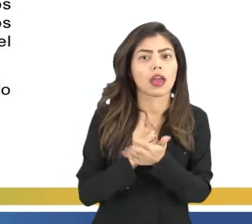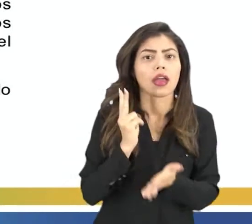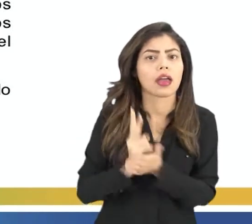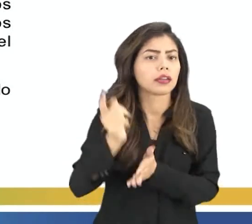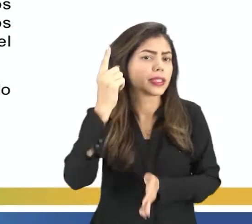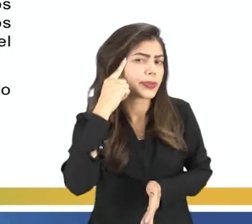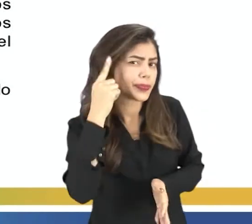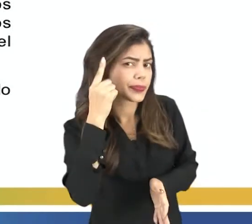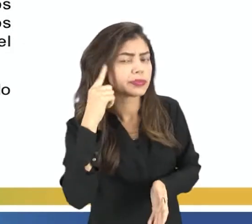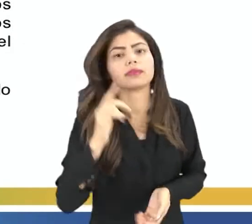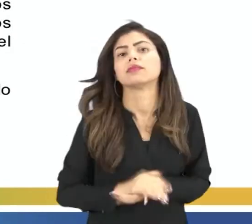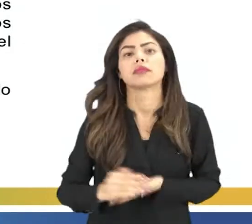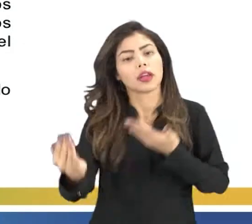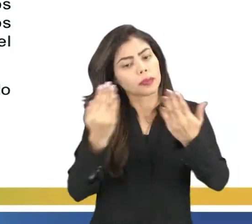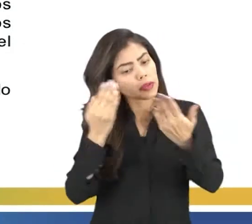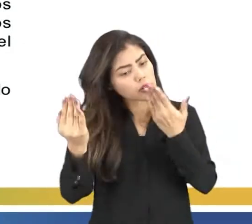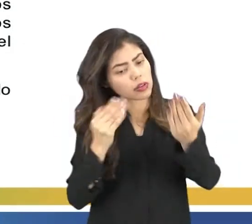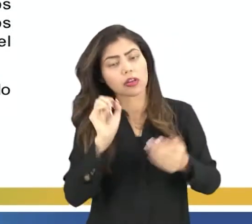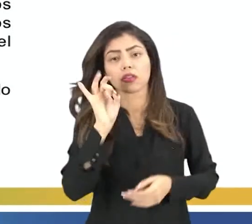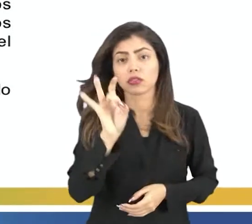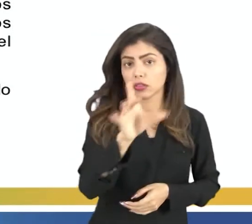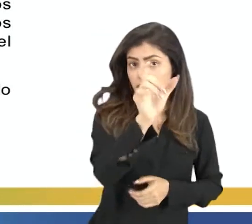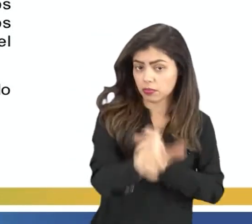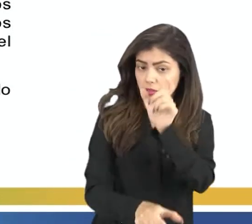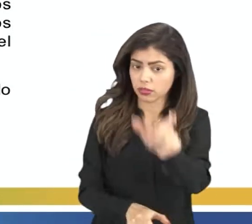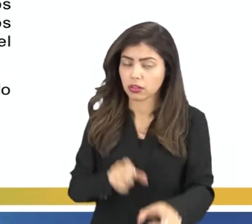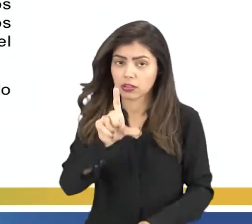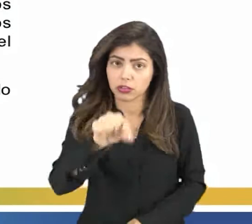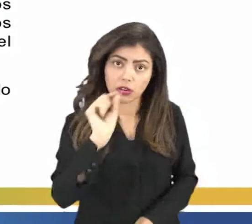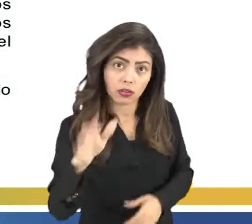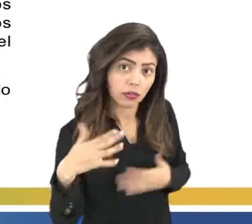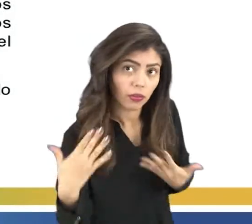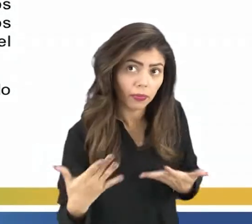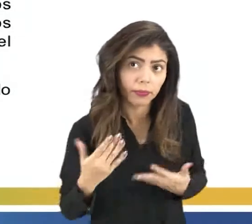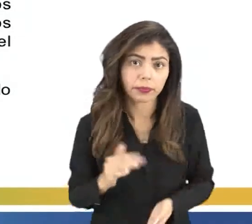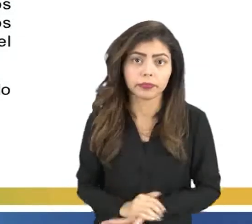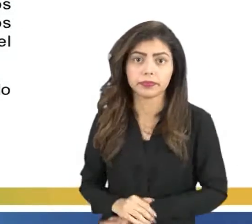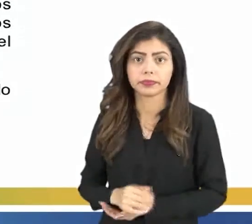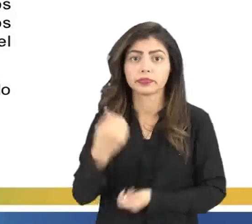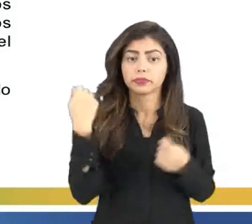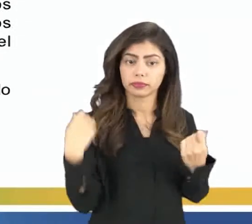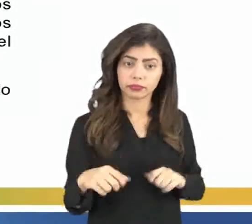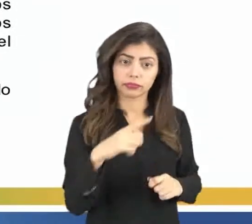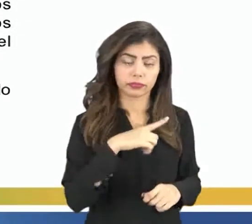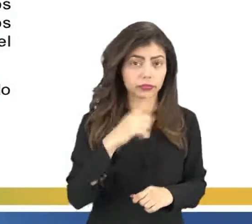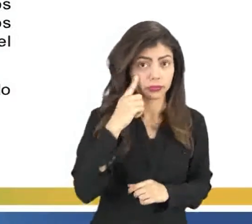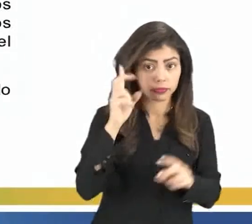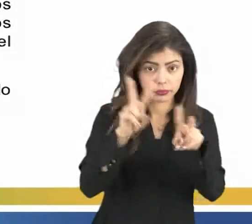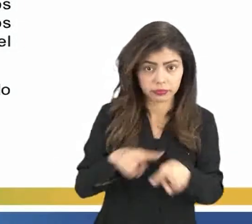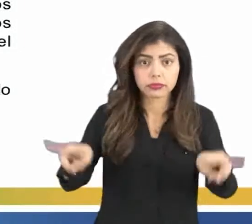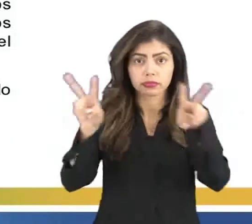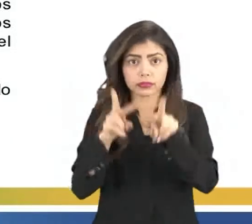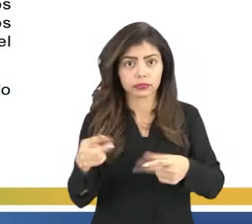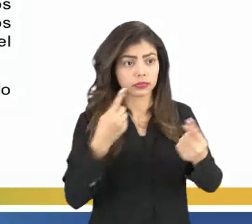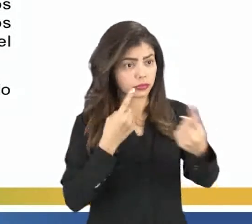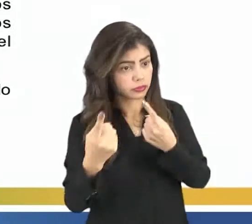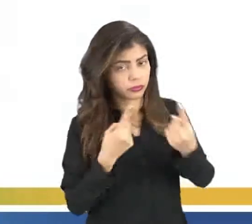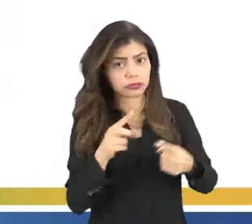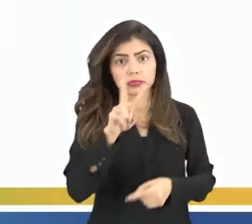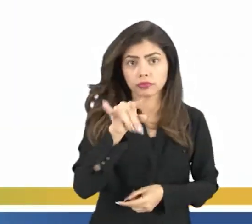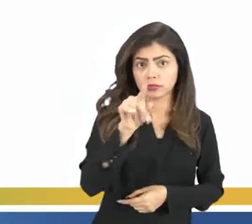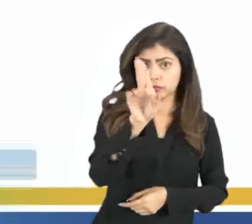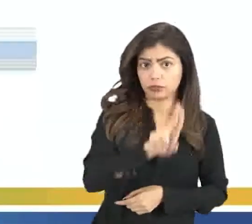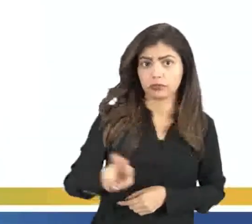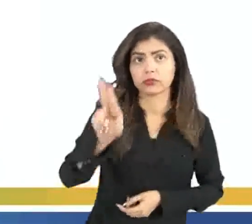do psicológico do personagem. O que você vai escolher? Então, tem que visualizar isso também. Que tipo de discurso que você